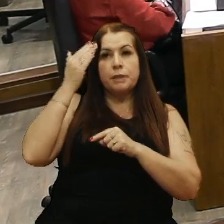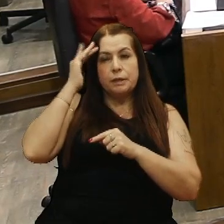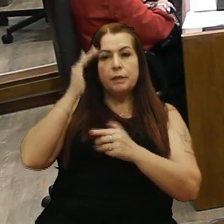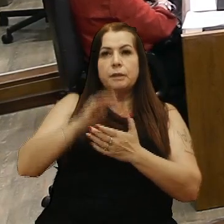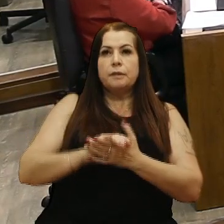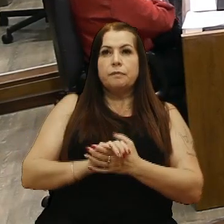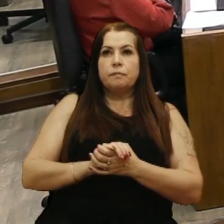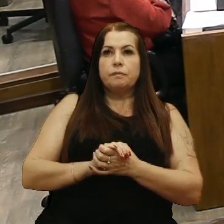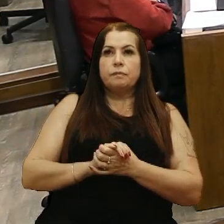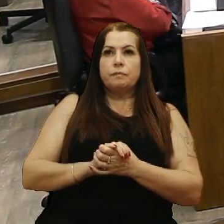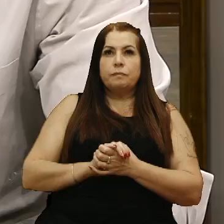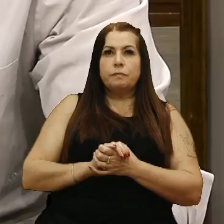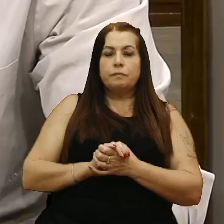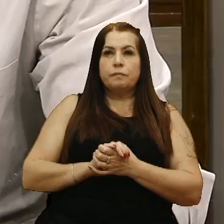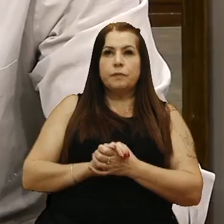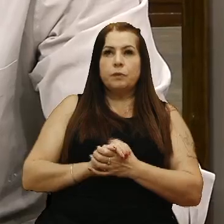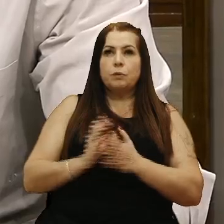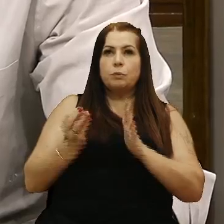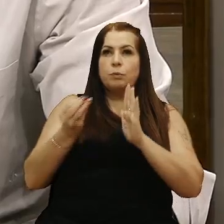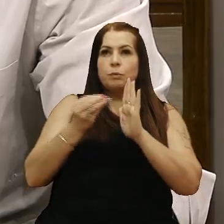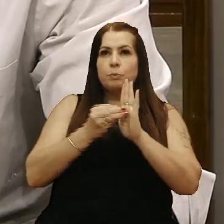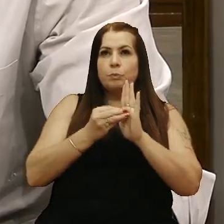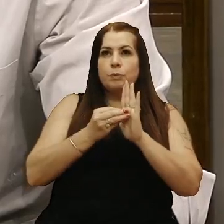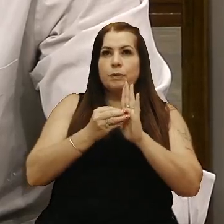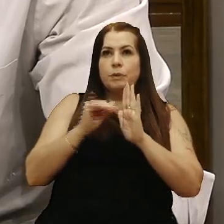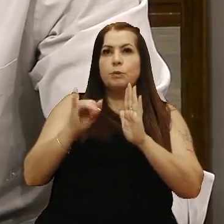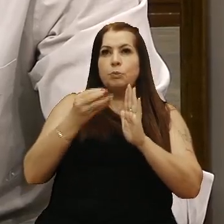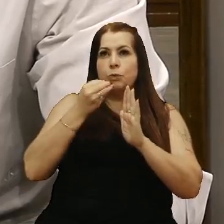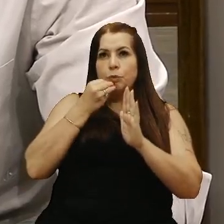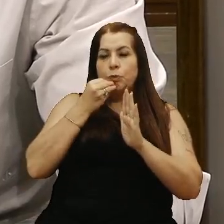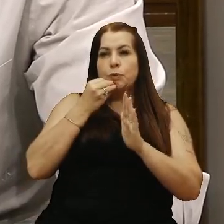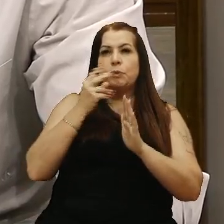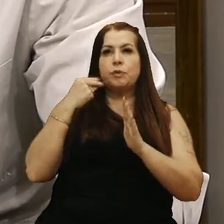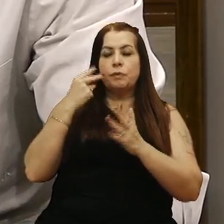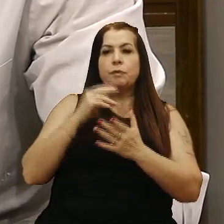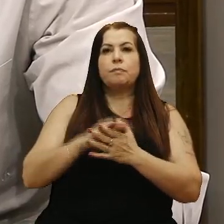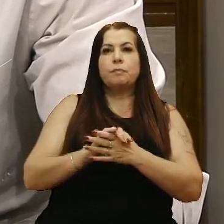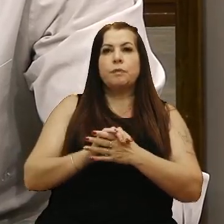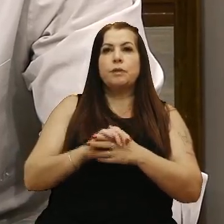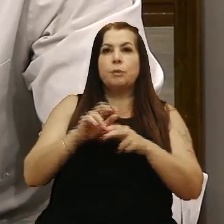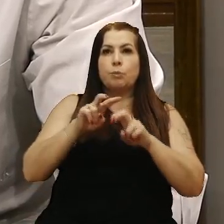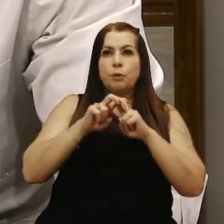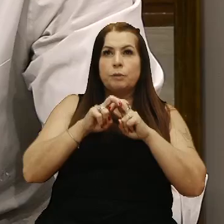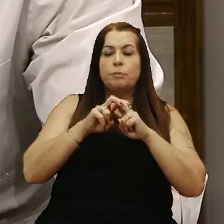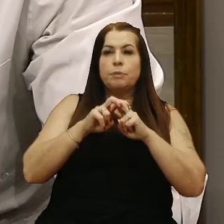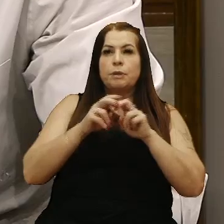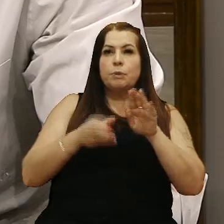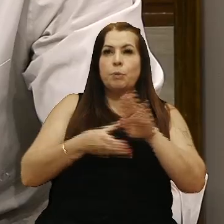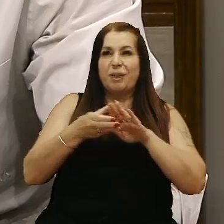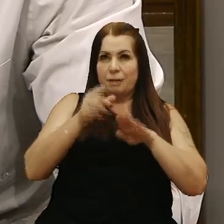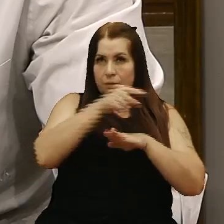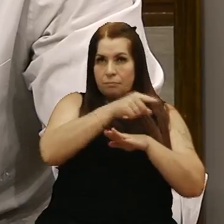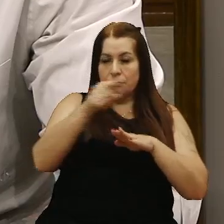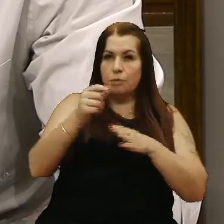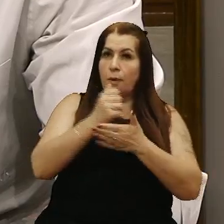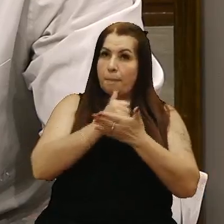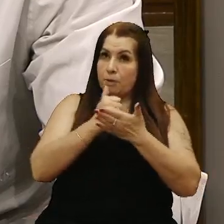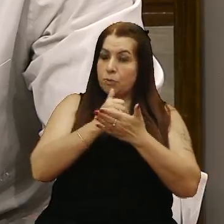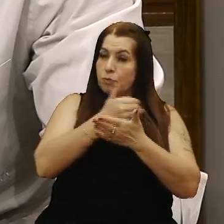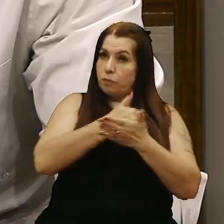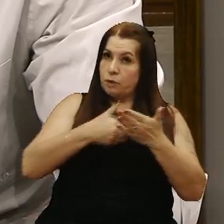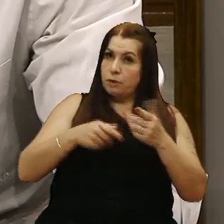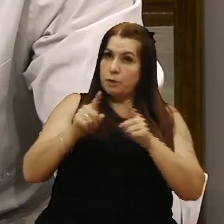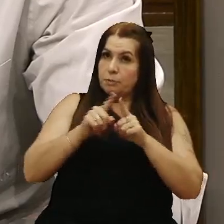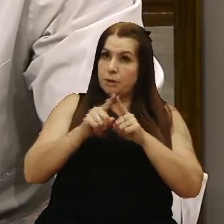entendem que a sua colocação ela é muito oportuna, vereador. E por isso orientamos a base do governo e até em